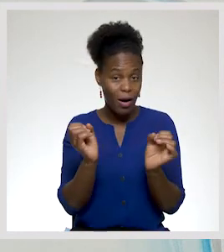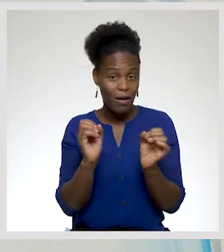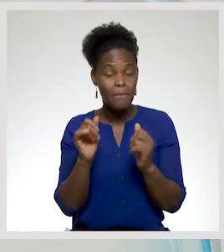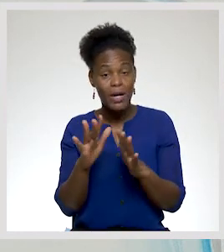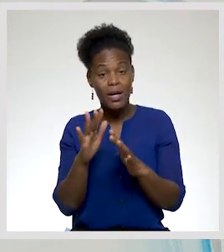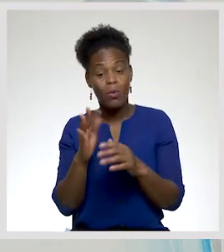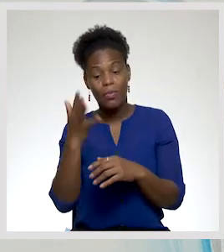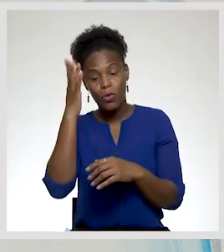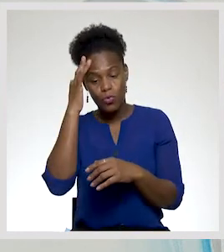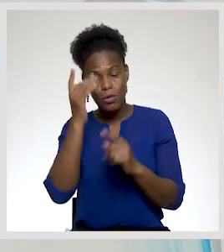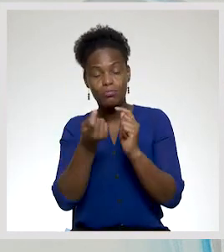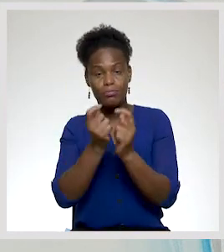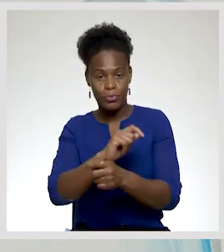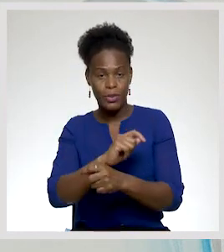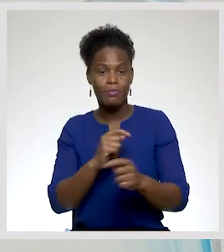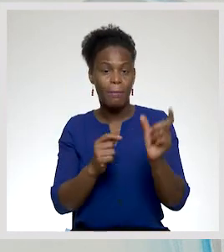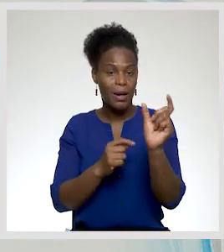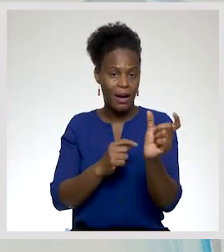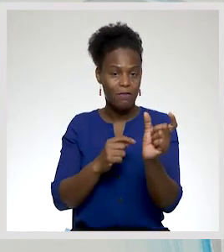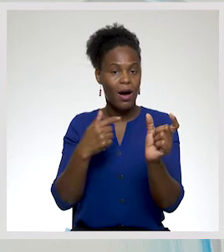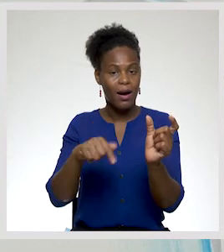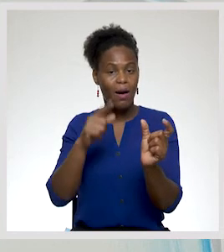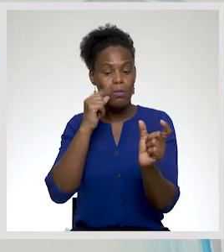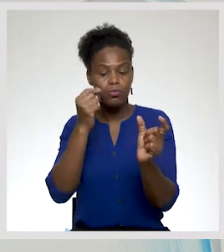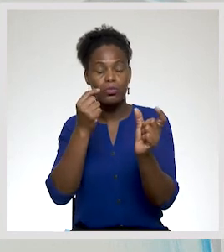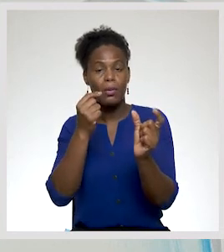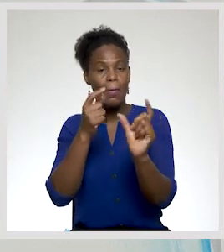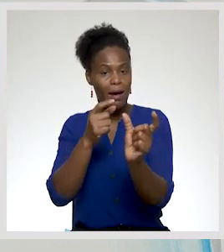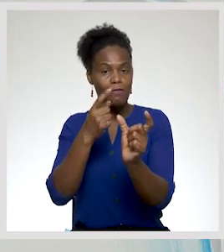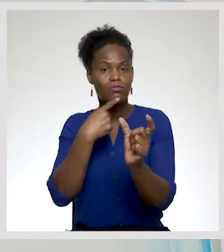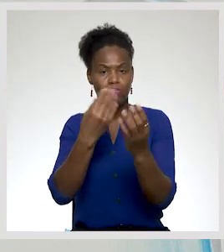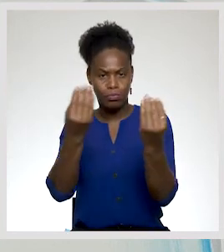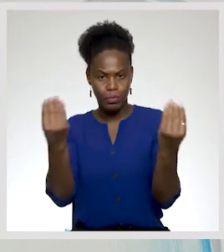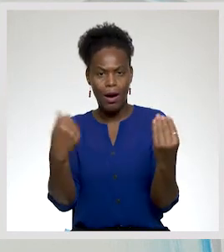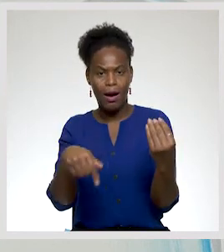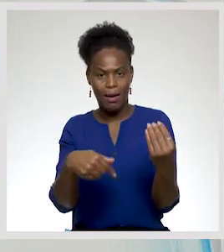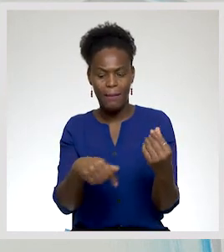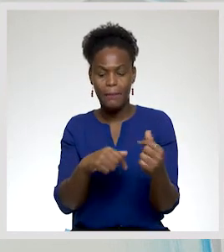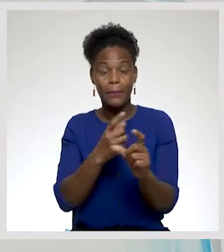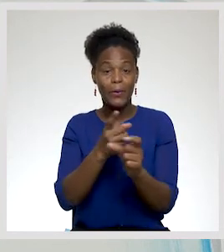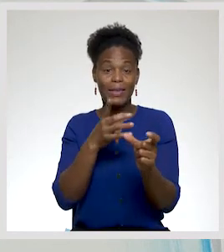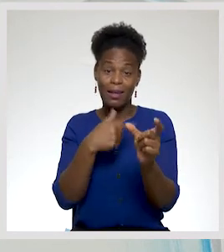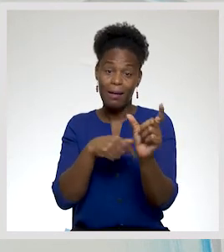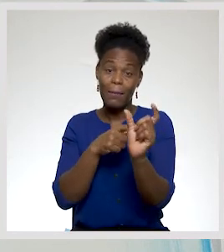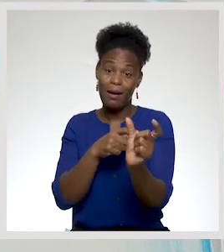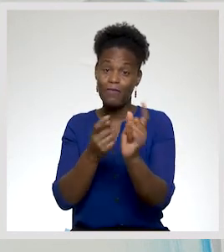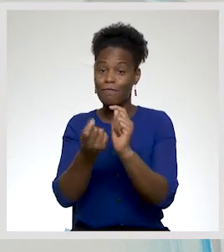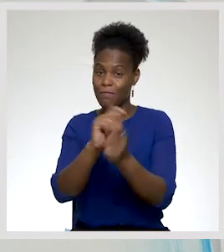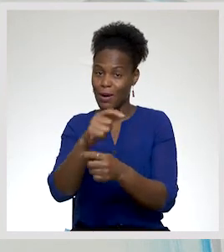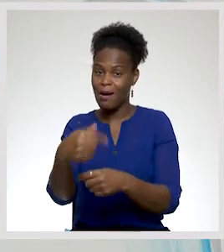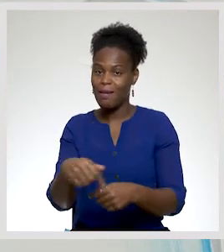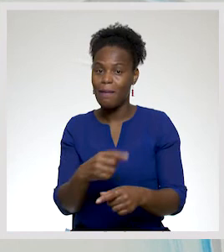número, muda. Podemos encontrar essa palavra no plural. Né? Por isso é que nós temos aqui que é uma palavra variável,